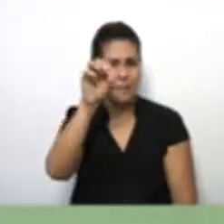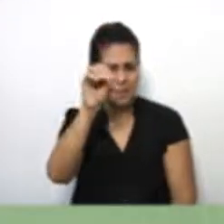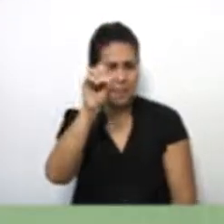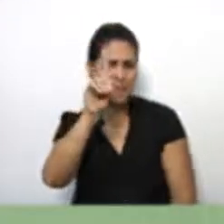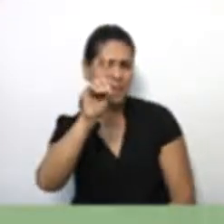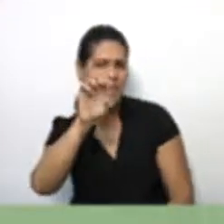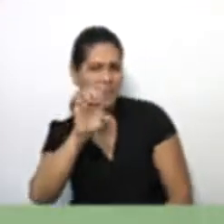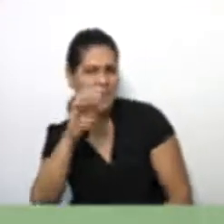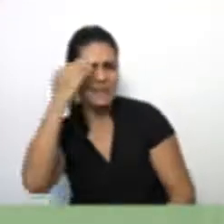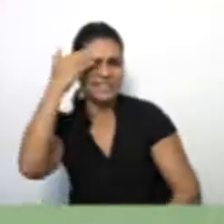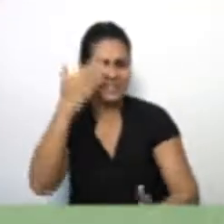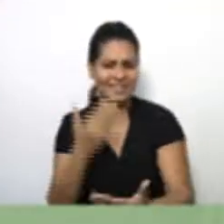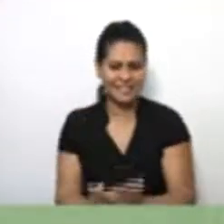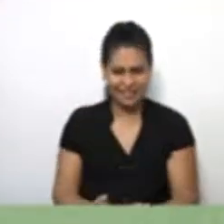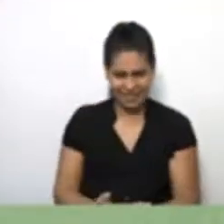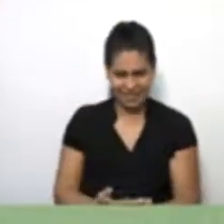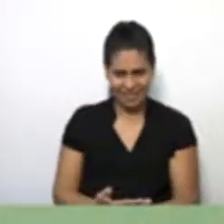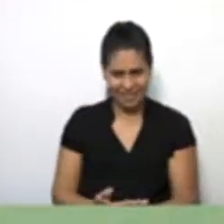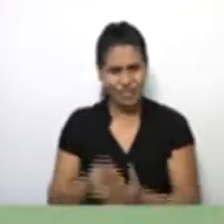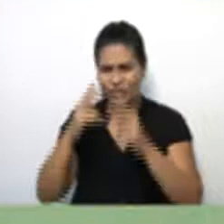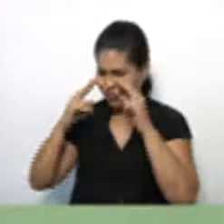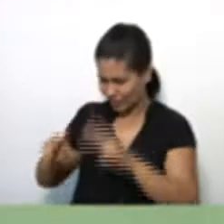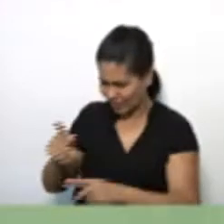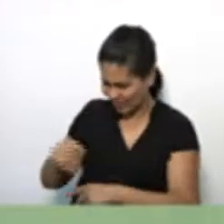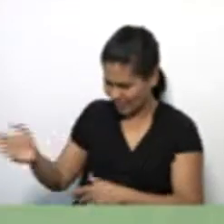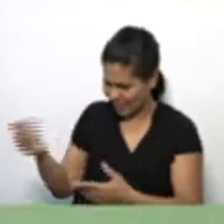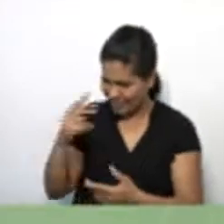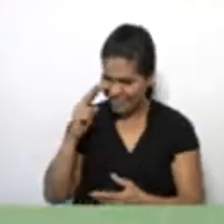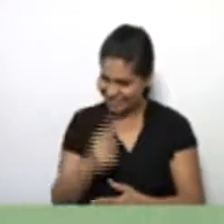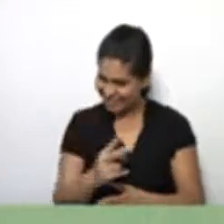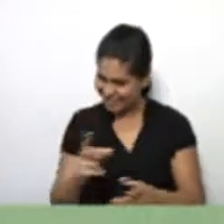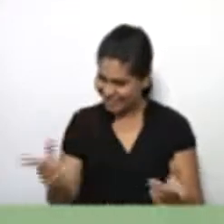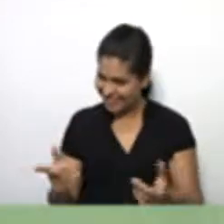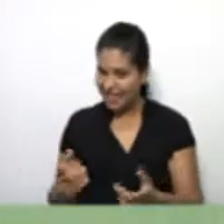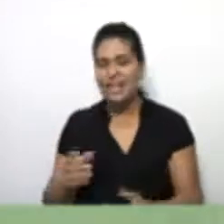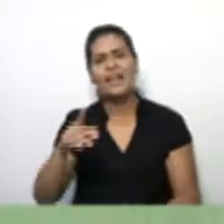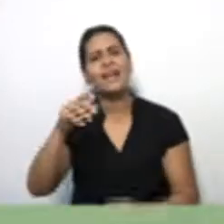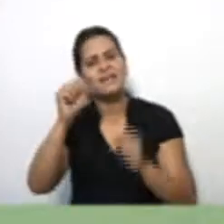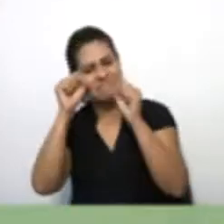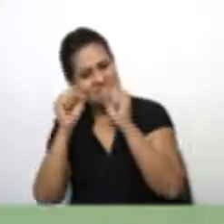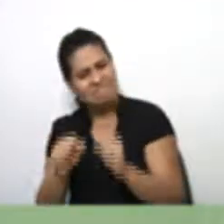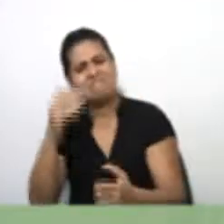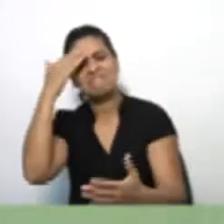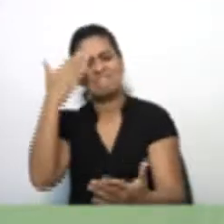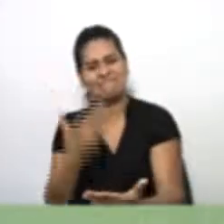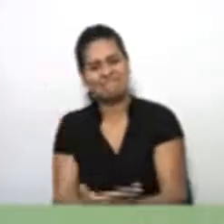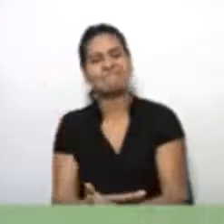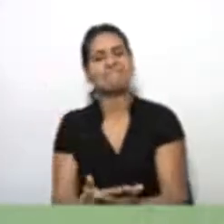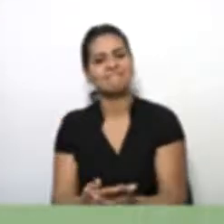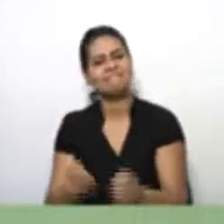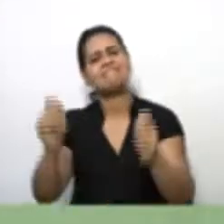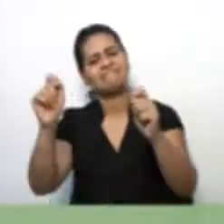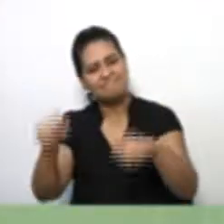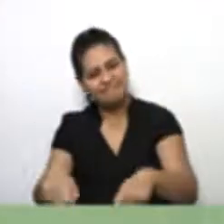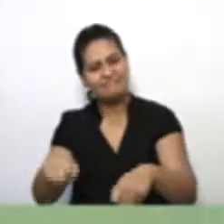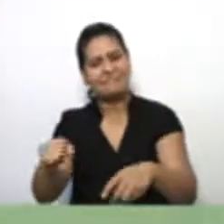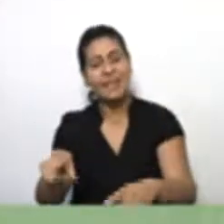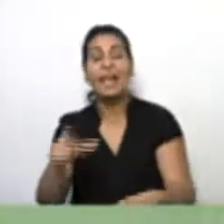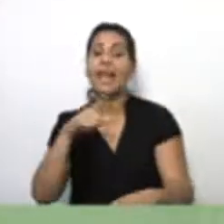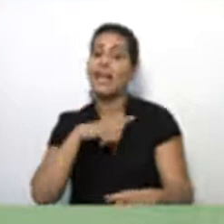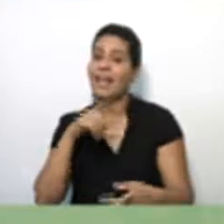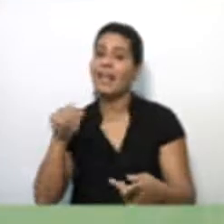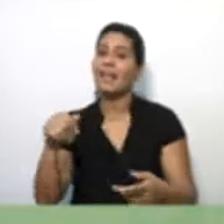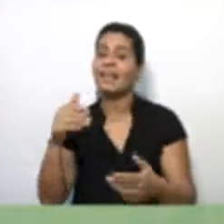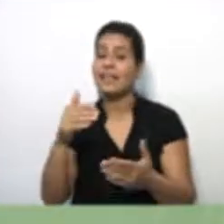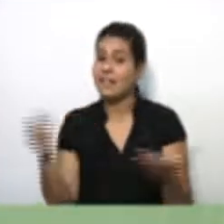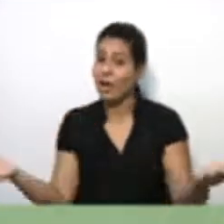verdade? Olha só que maravilha aqui. Já ouviu isso aqui, professor Everton? É? Pode crer. Não é verdade, ó? Pode-se dizer que o planejamento é executado